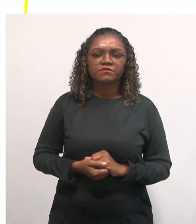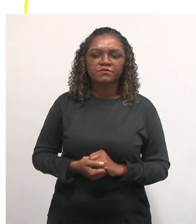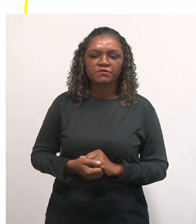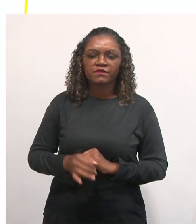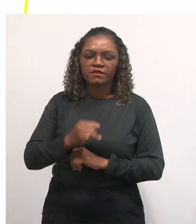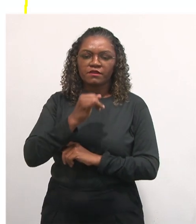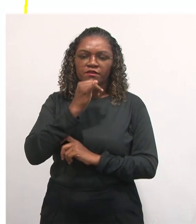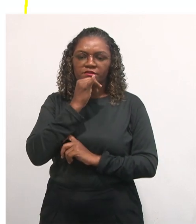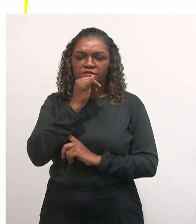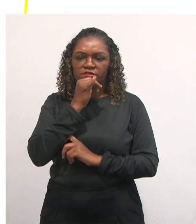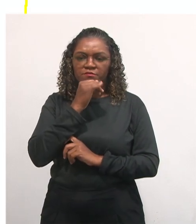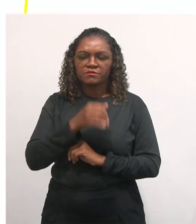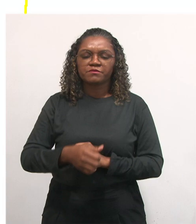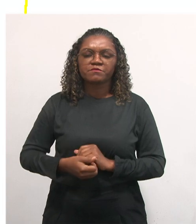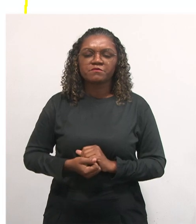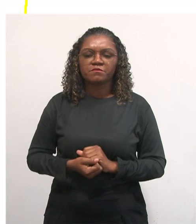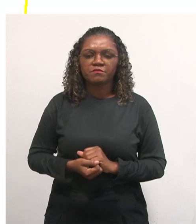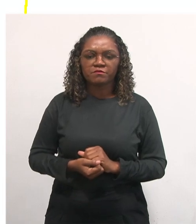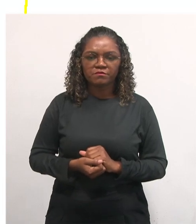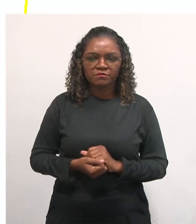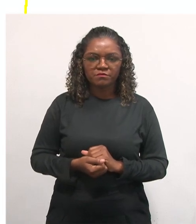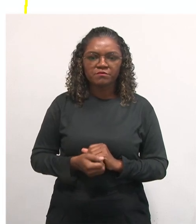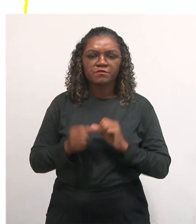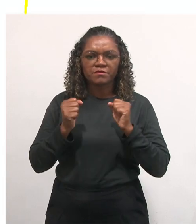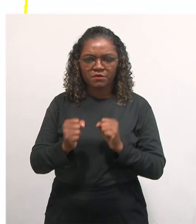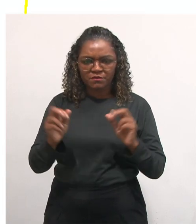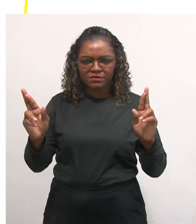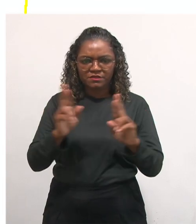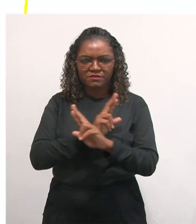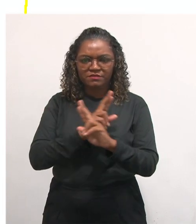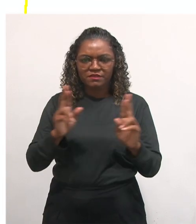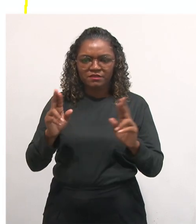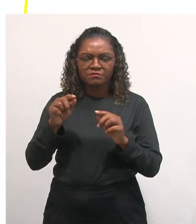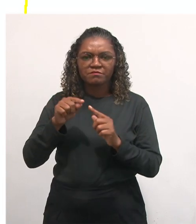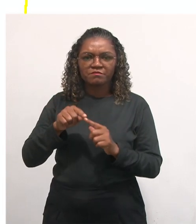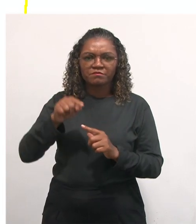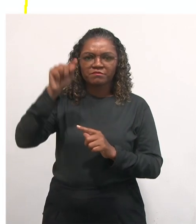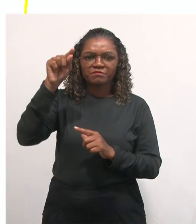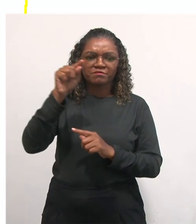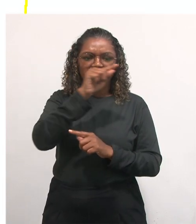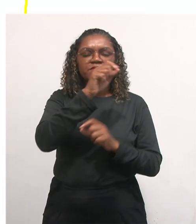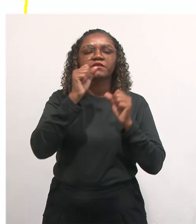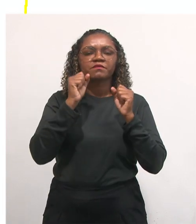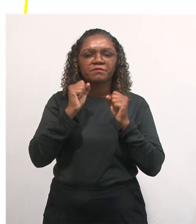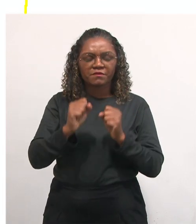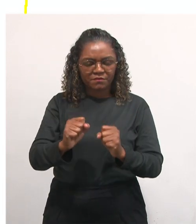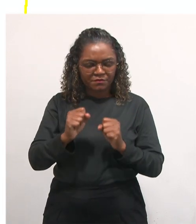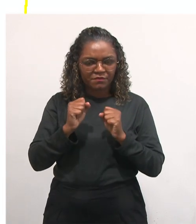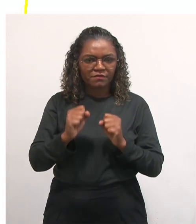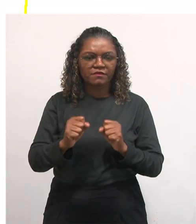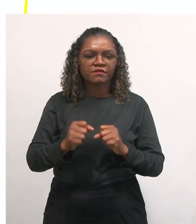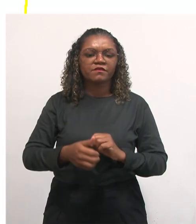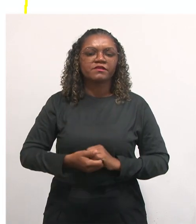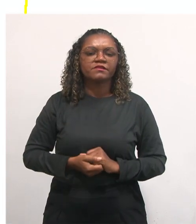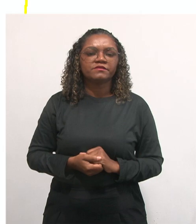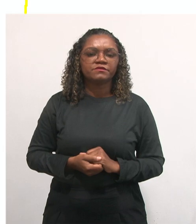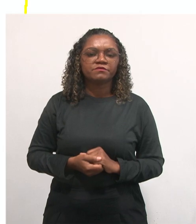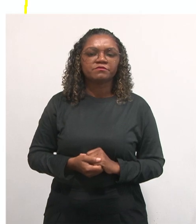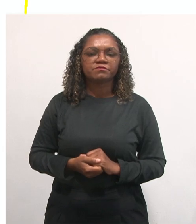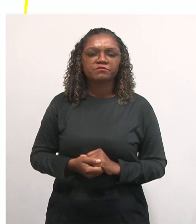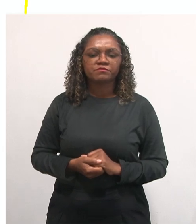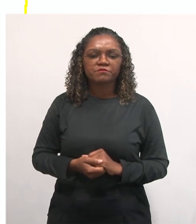por exemplo, eu posso pegar aqui e relacionar com y lá, ok? Você pode fazer essas projeções futuras. E